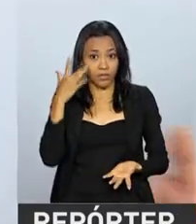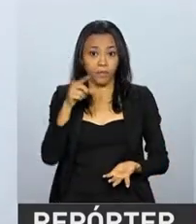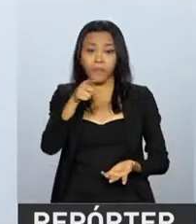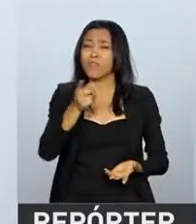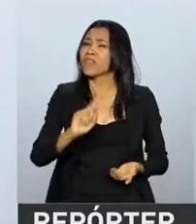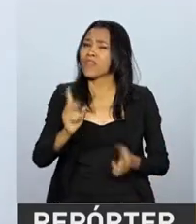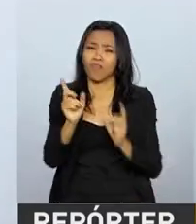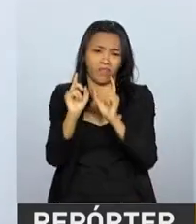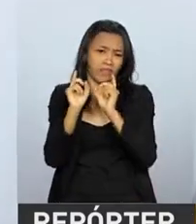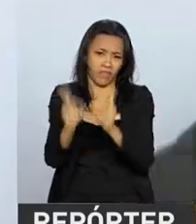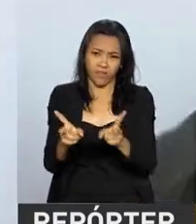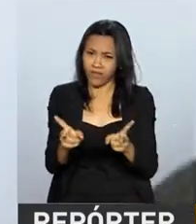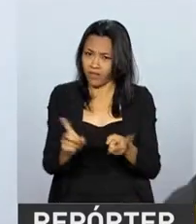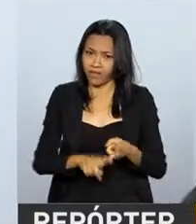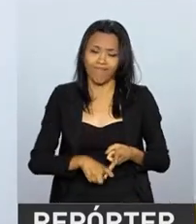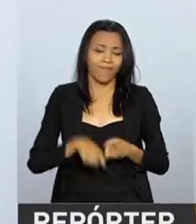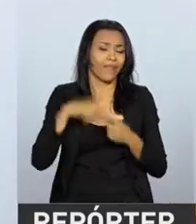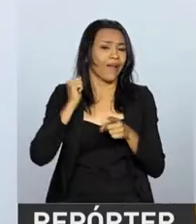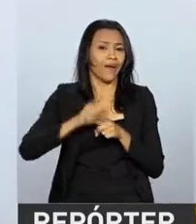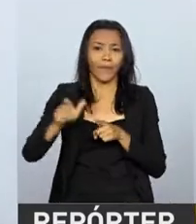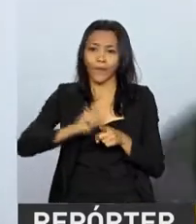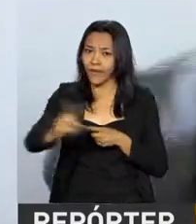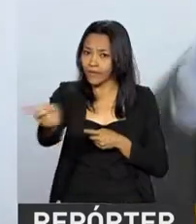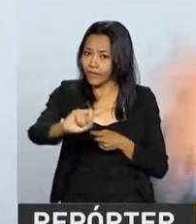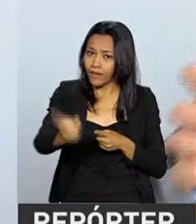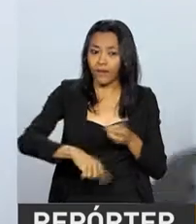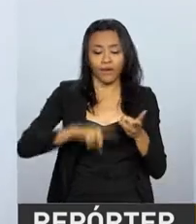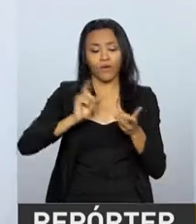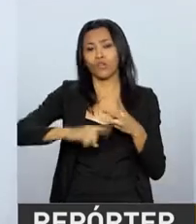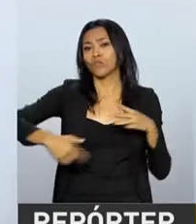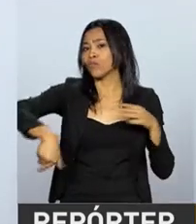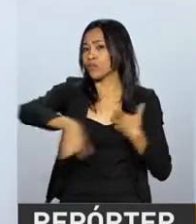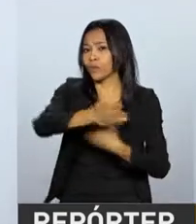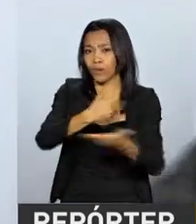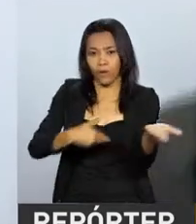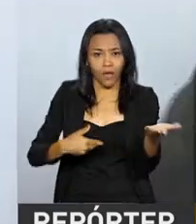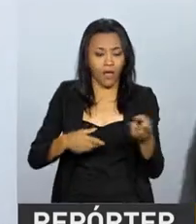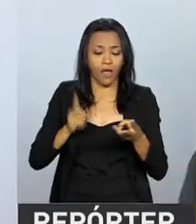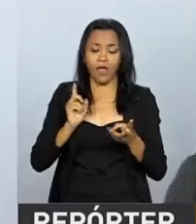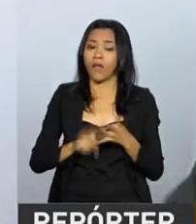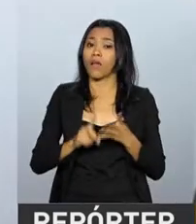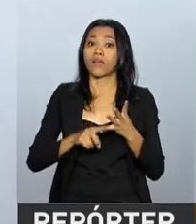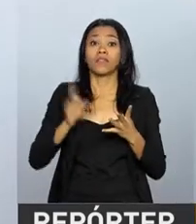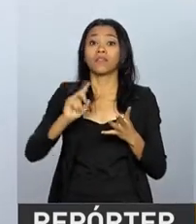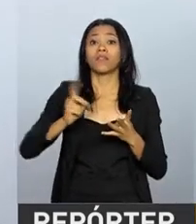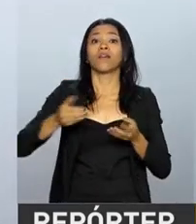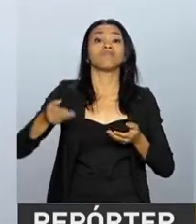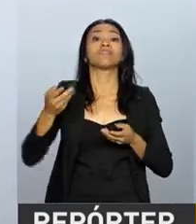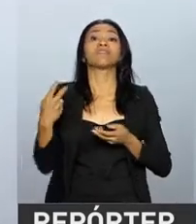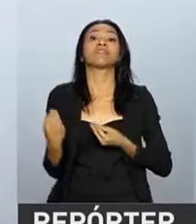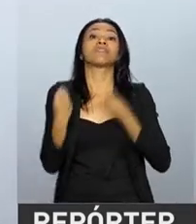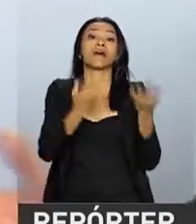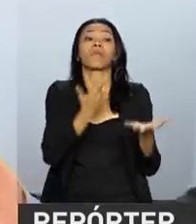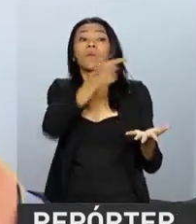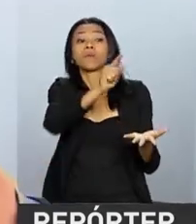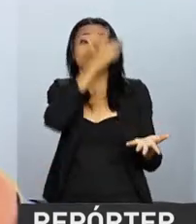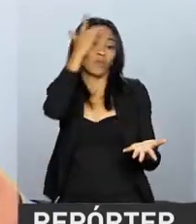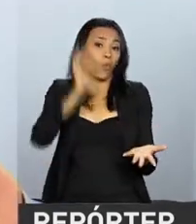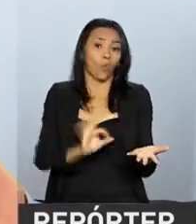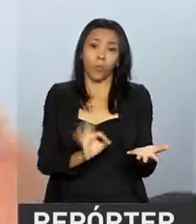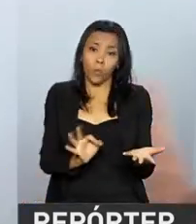vender não há lugar a não trocar não passar adiante porque